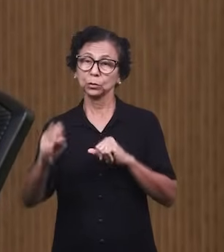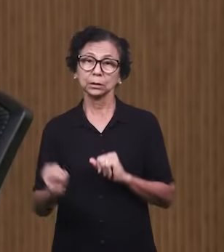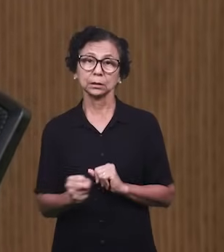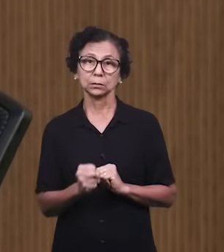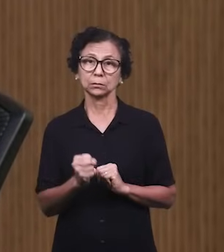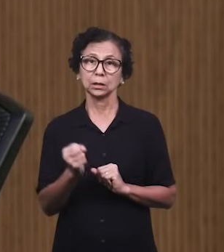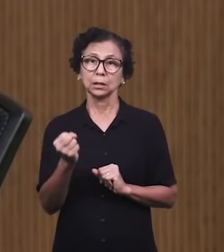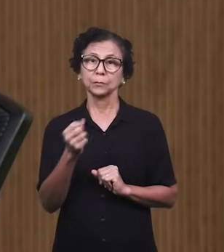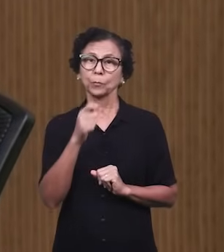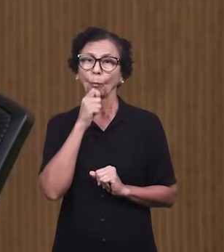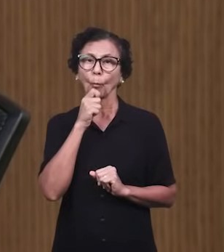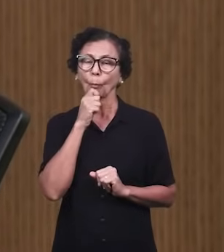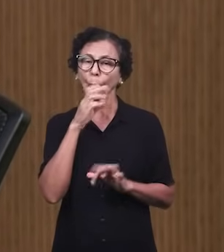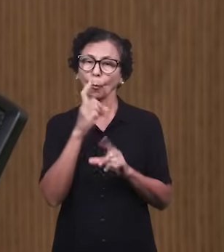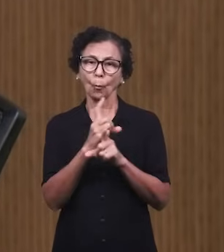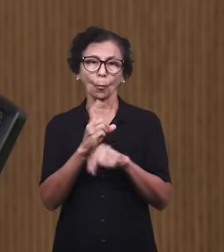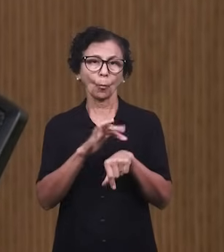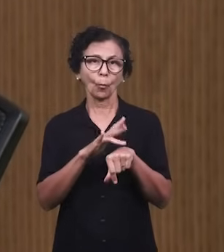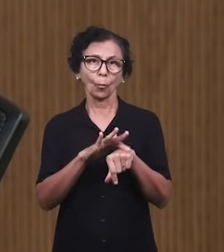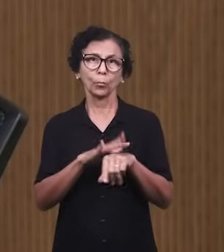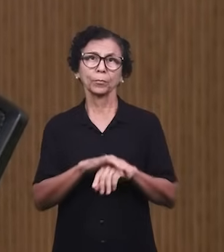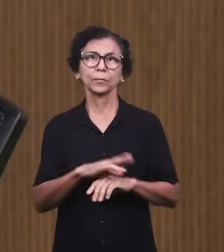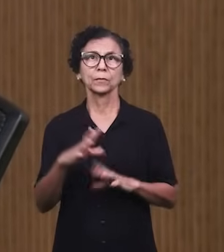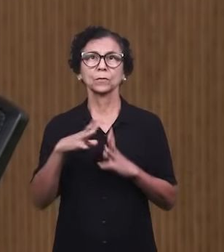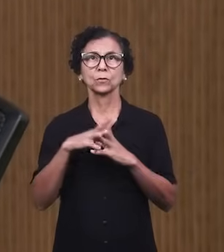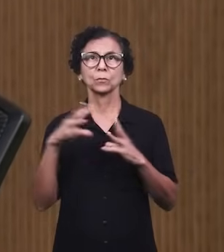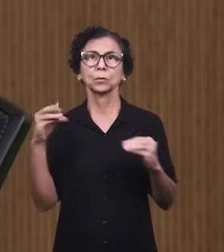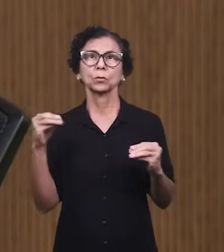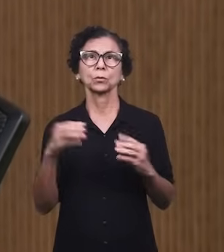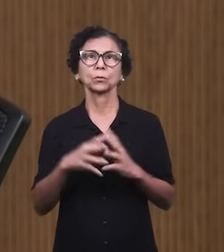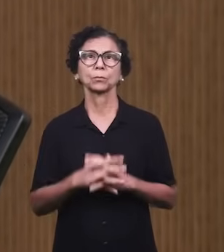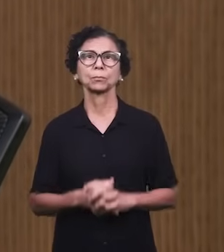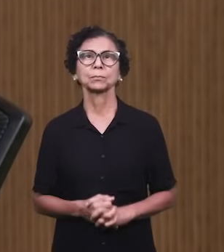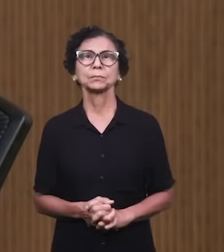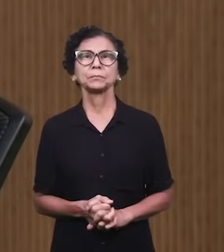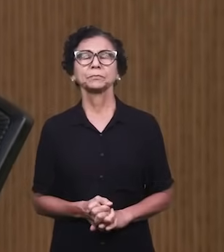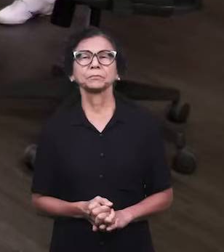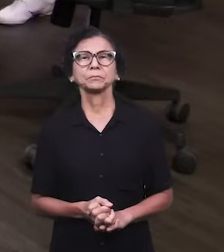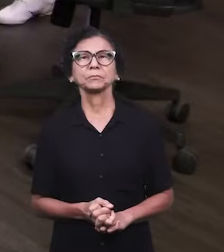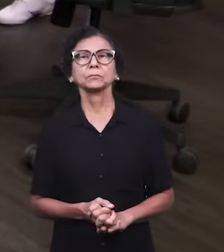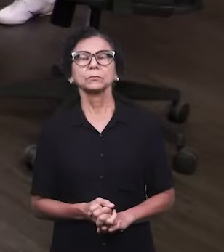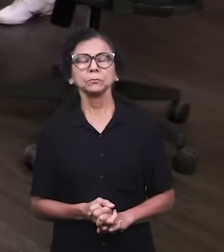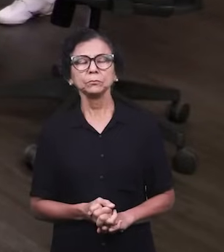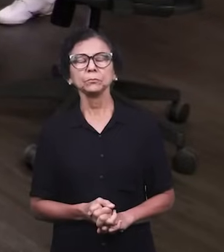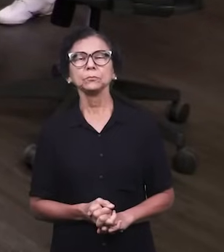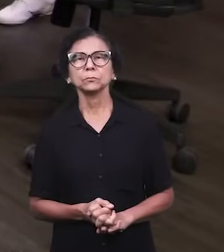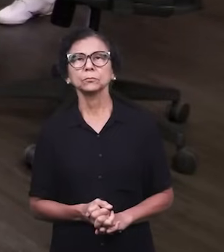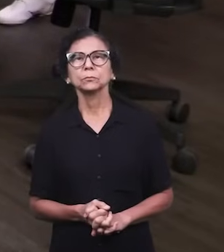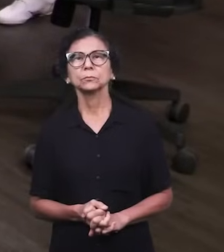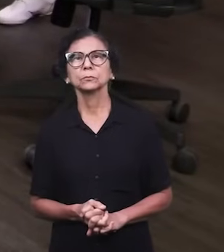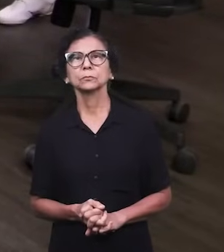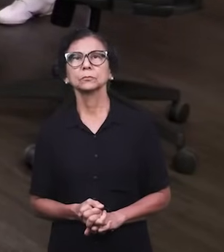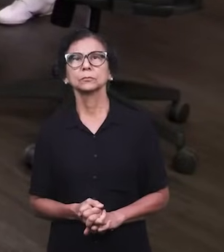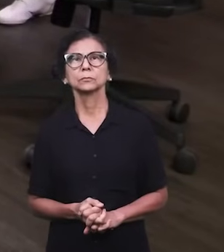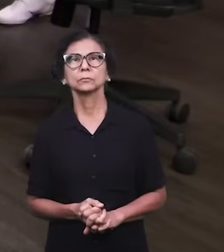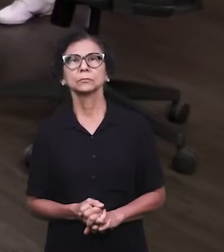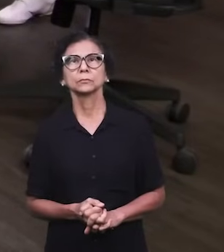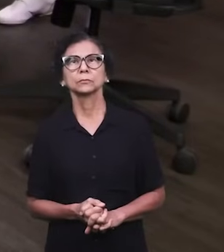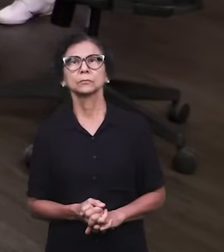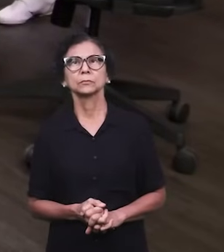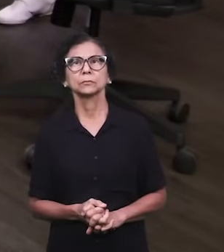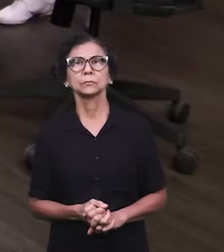maravilhosa, extraordinária, porque eu não cheguei a sentir nada e o Senhor já estava atuando dentro do meu organismo. Glória a Jesus. É a bênção